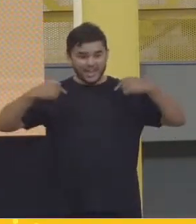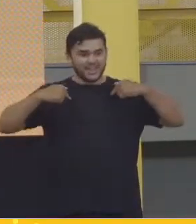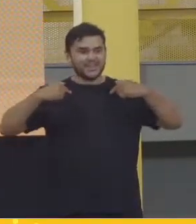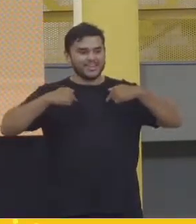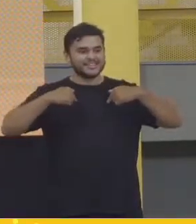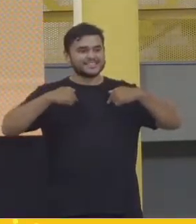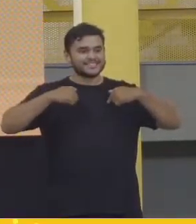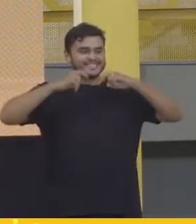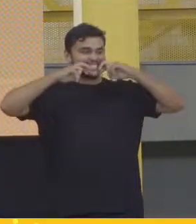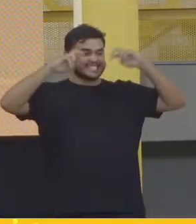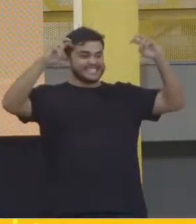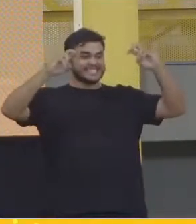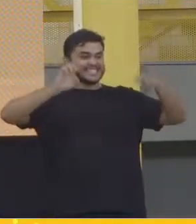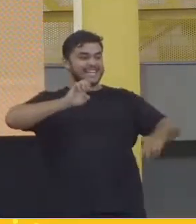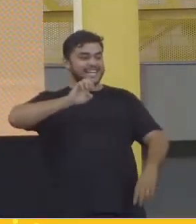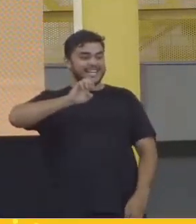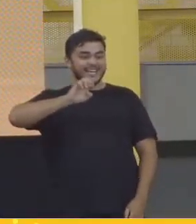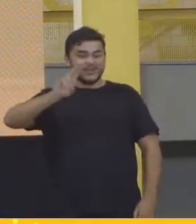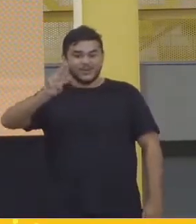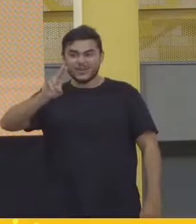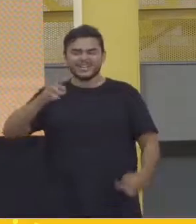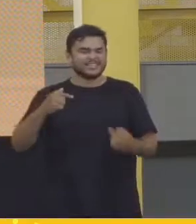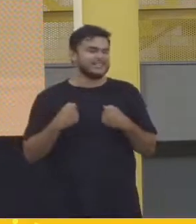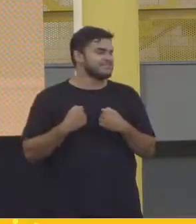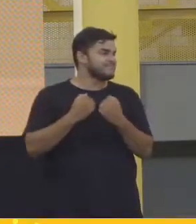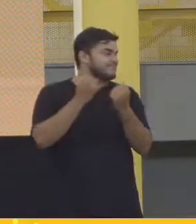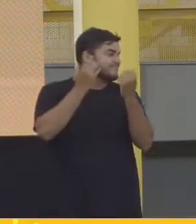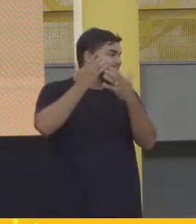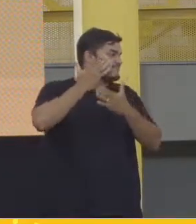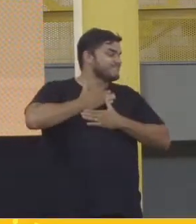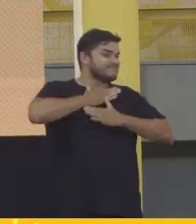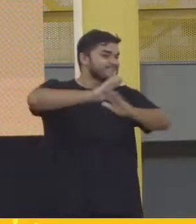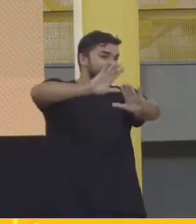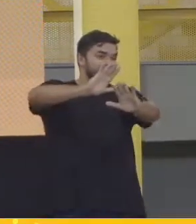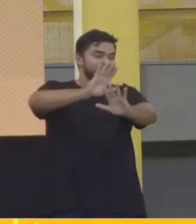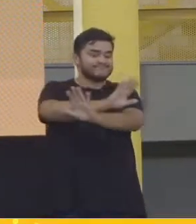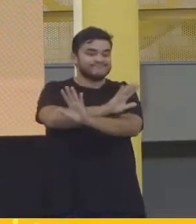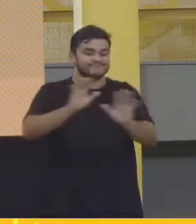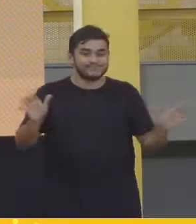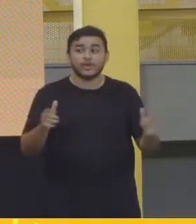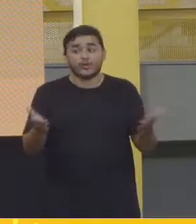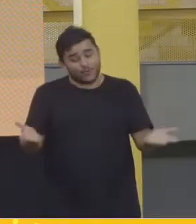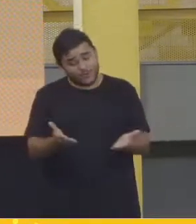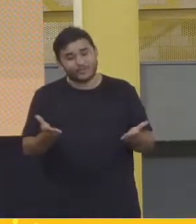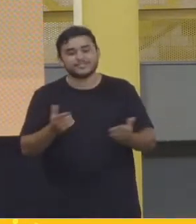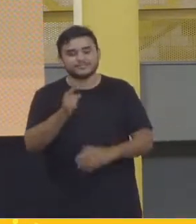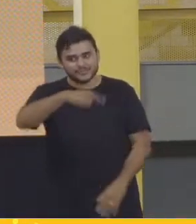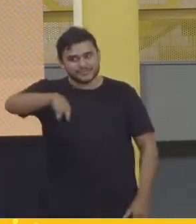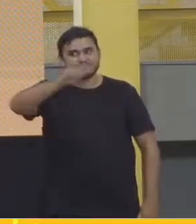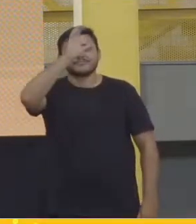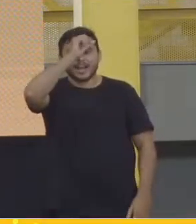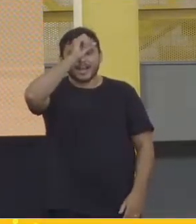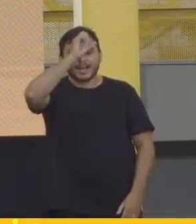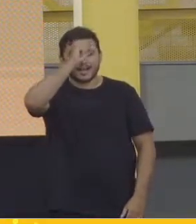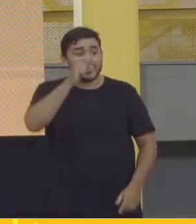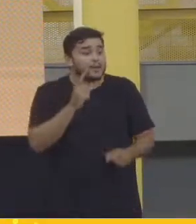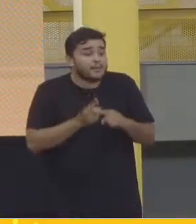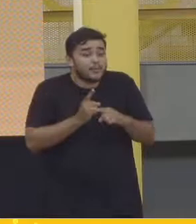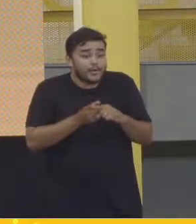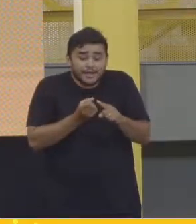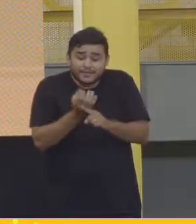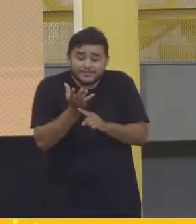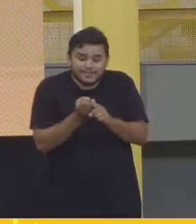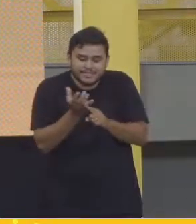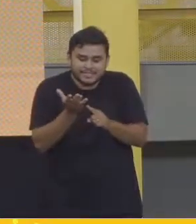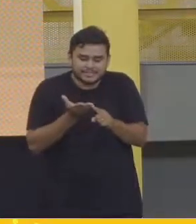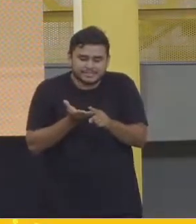E a gente vai na força do ódio aprender esse negócio hoje. Porque só tem duas formas de a